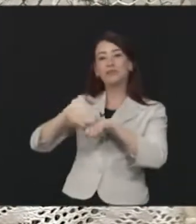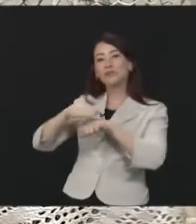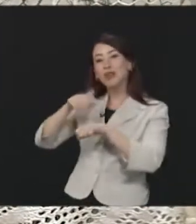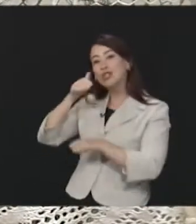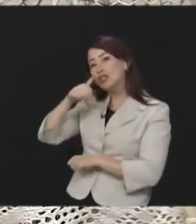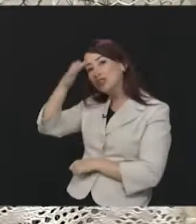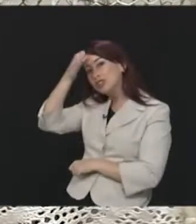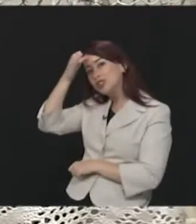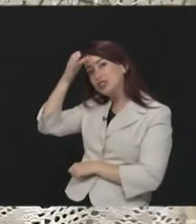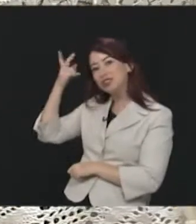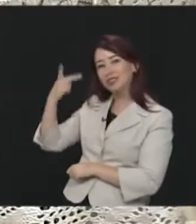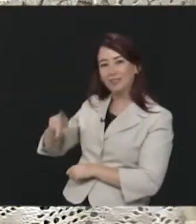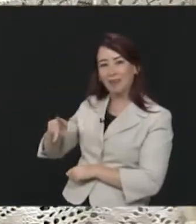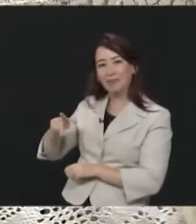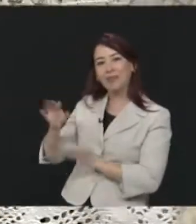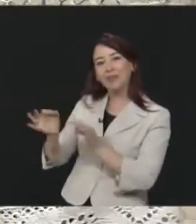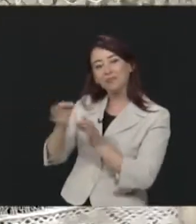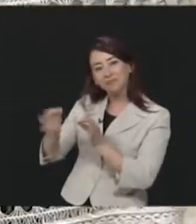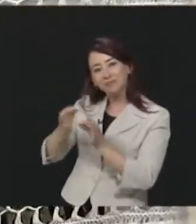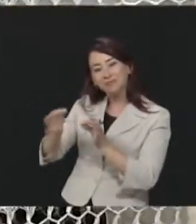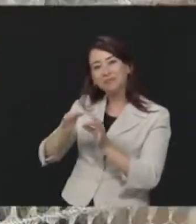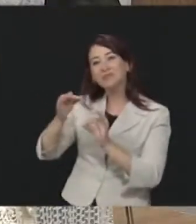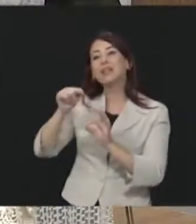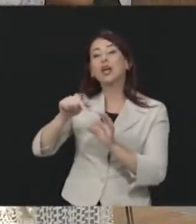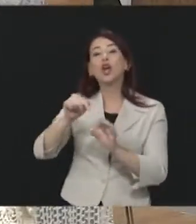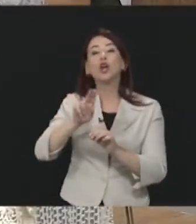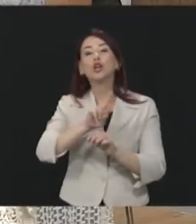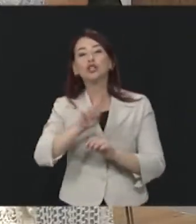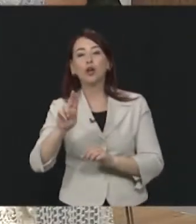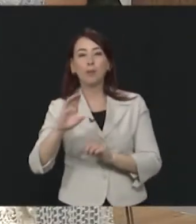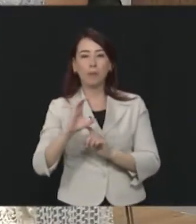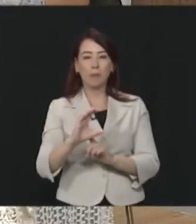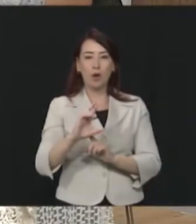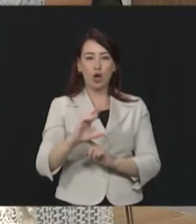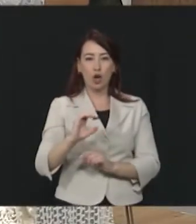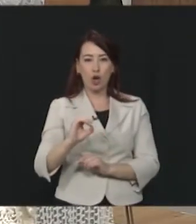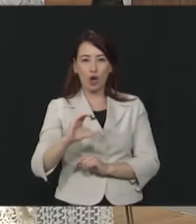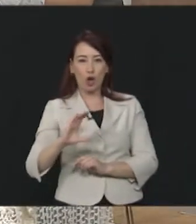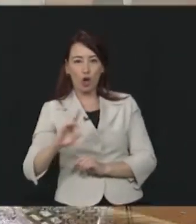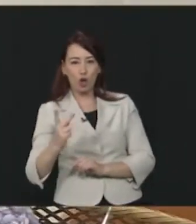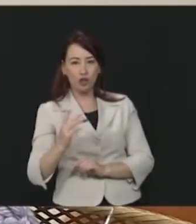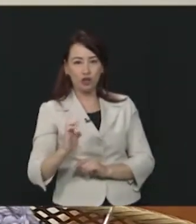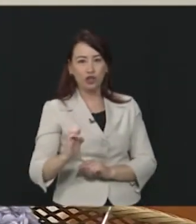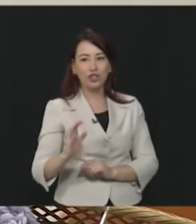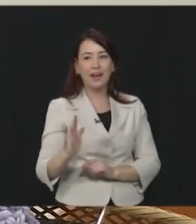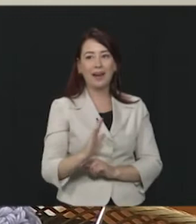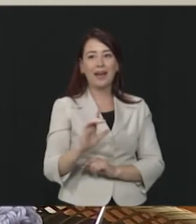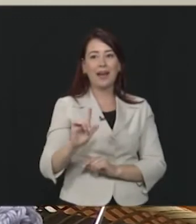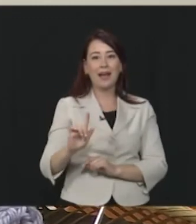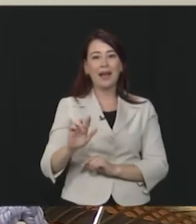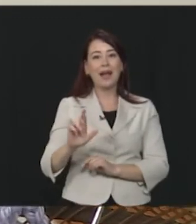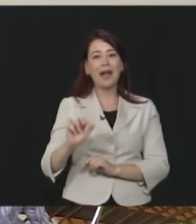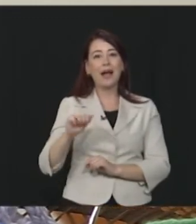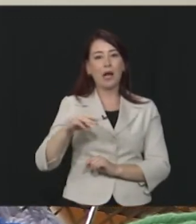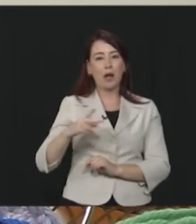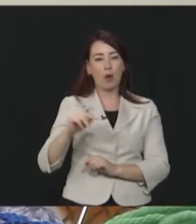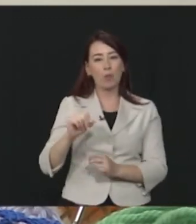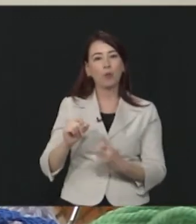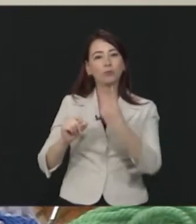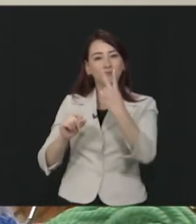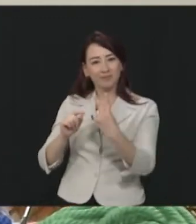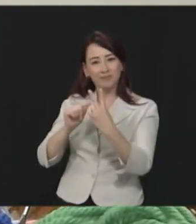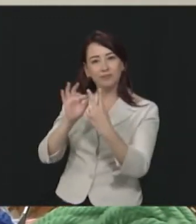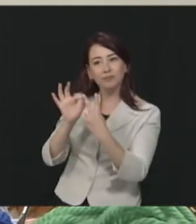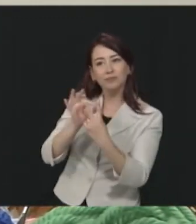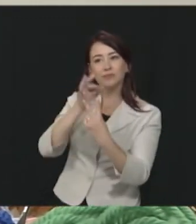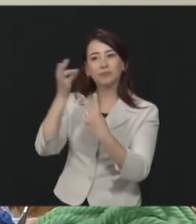mãe, né? E gente, ela foi feita com uma técnica que se chama crochê de grampo. Este é o grampo e a pessoa vai fazendo, então, aqui o crochê